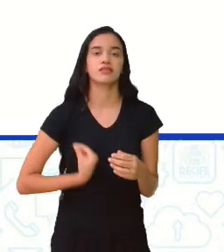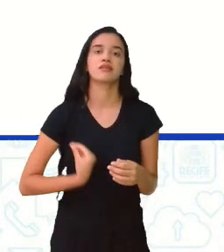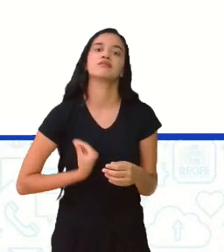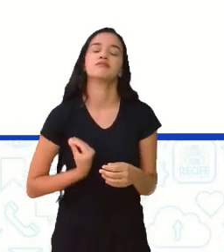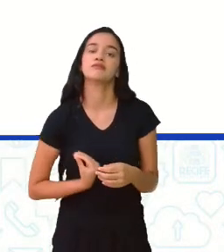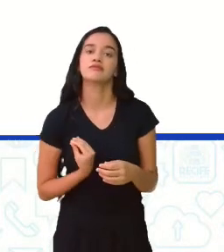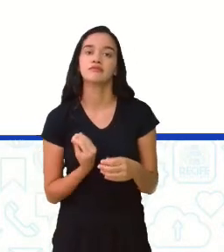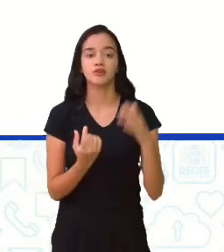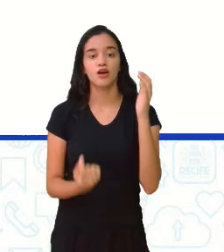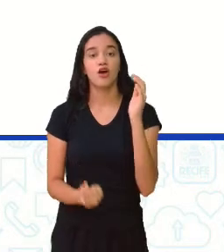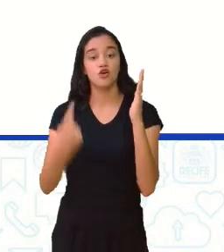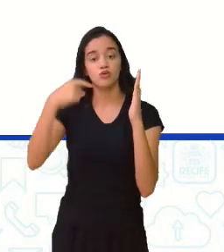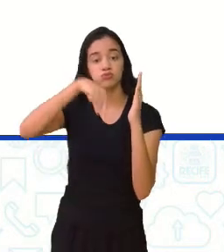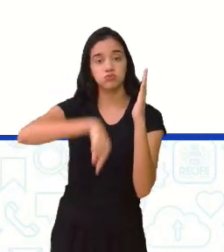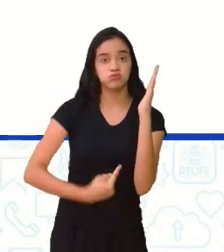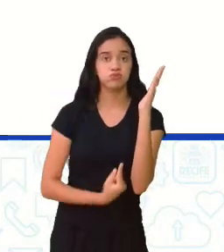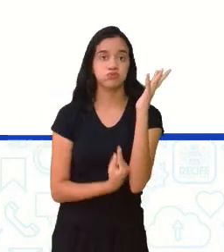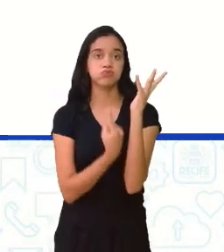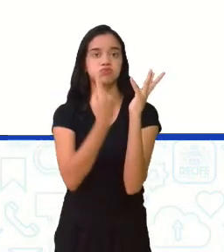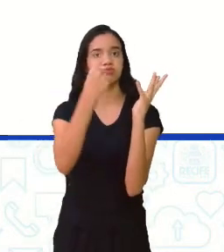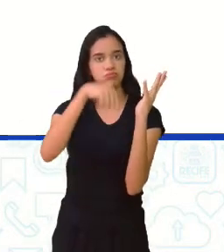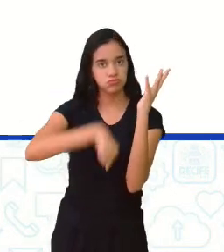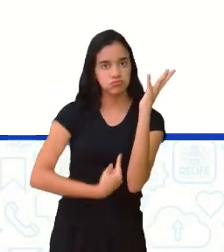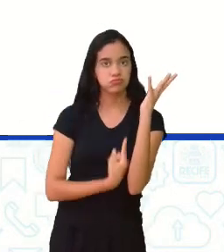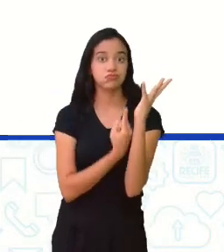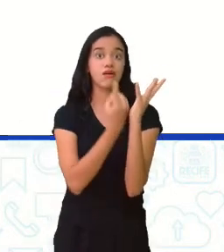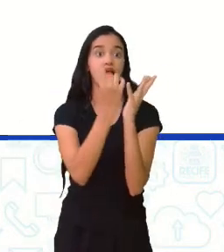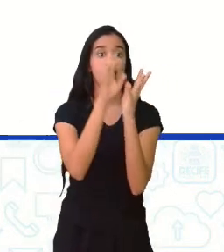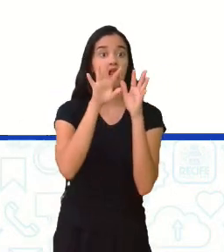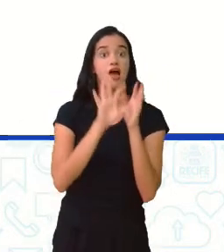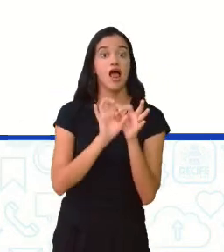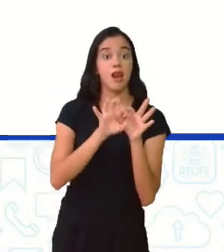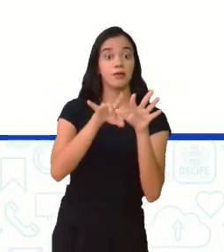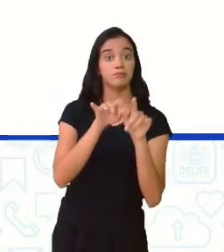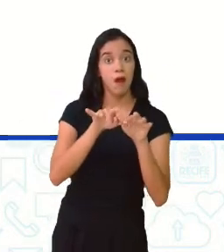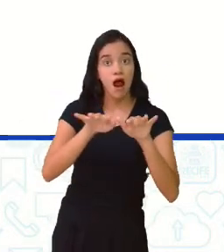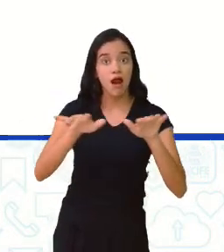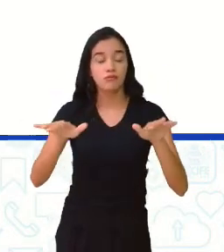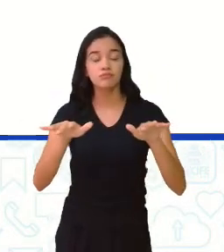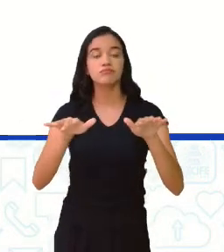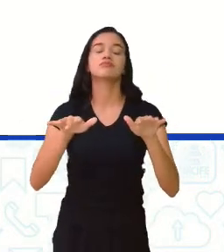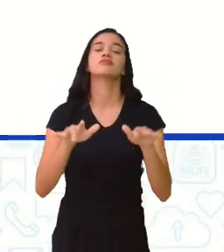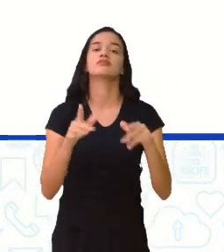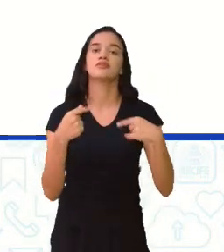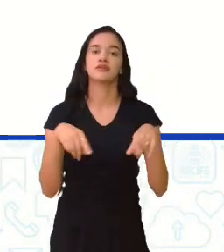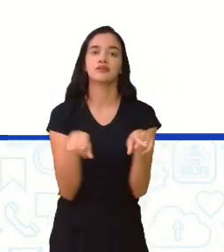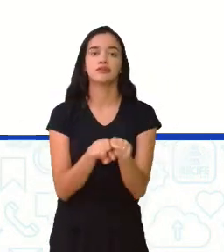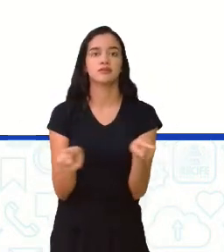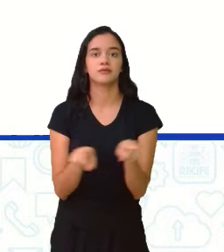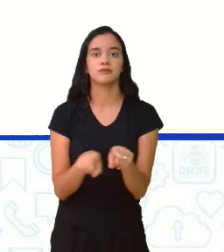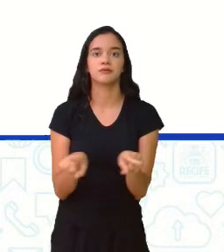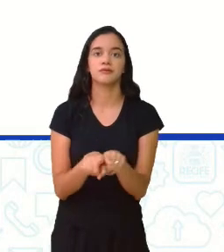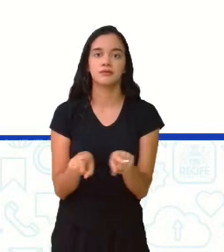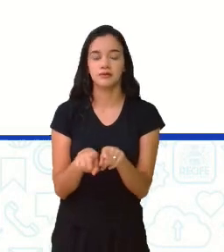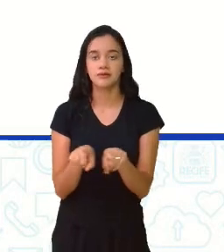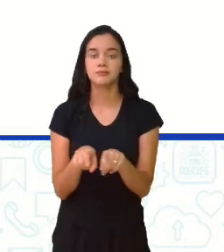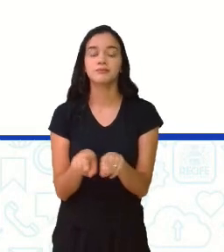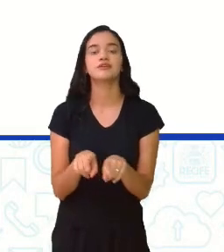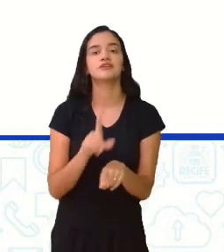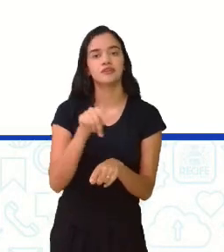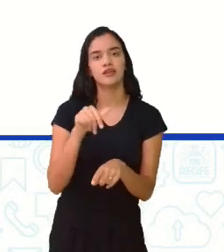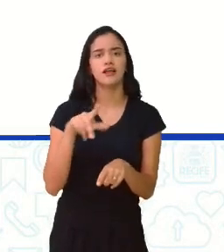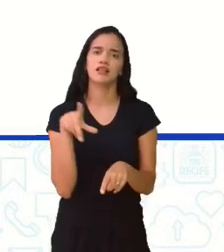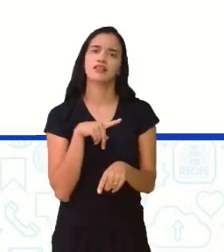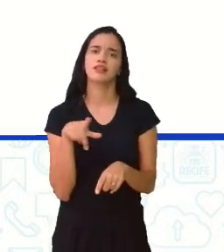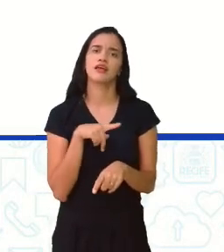liberam uma quantidade gigantesca de oxigênio para a atmosfera, além de capturarem toneladas e toneladas